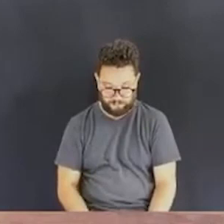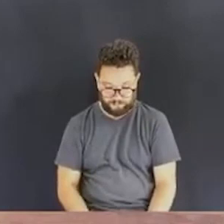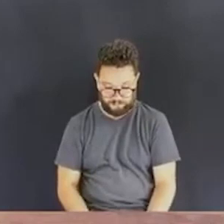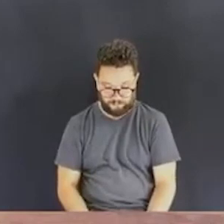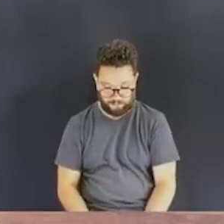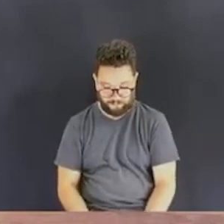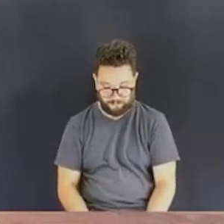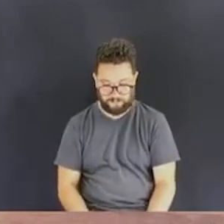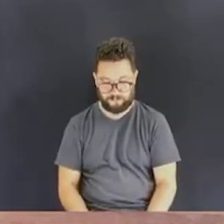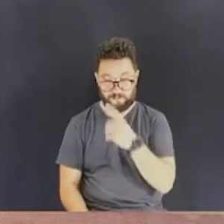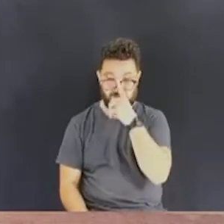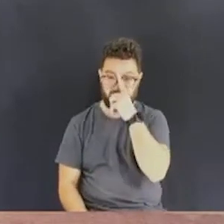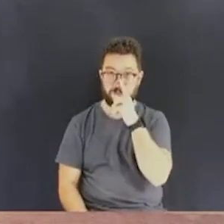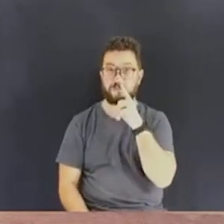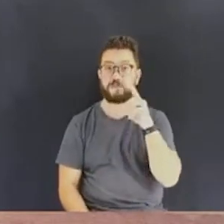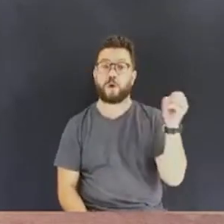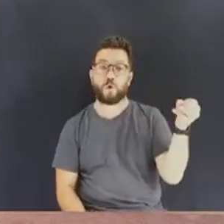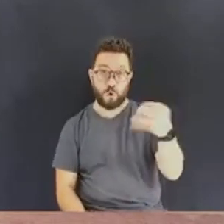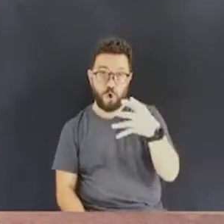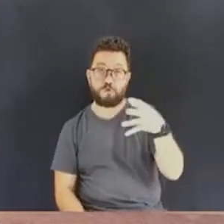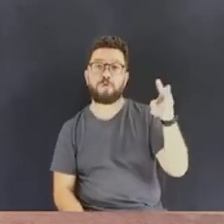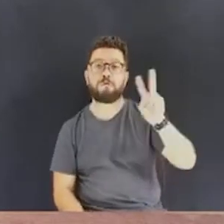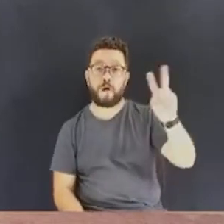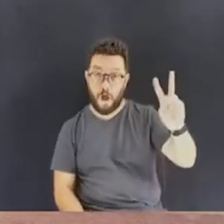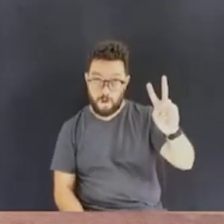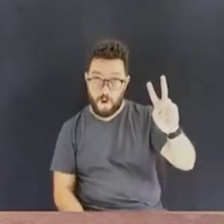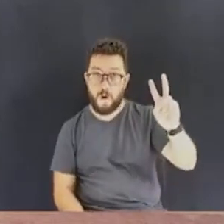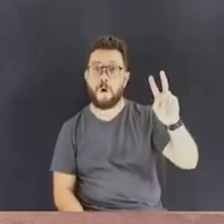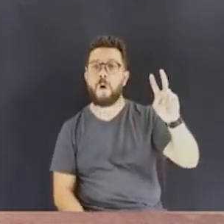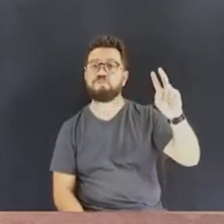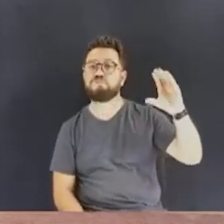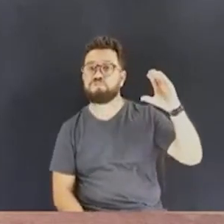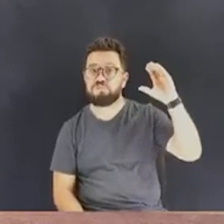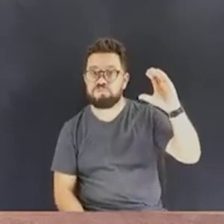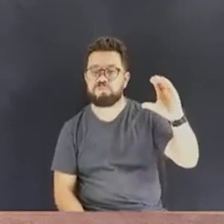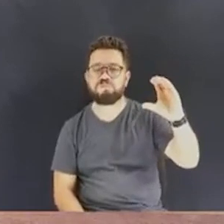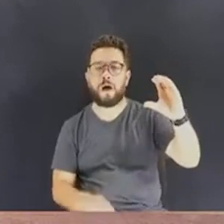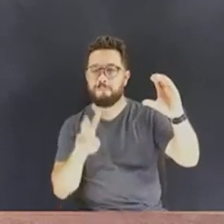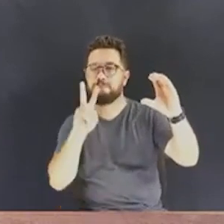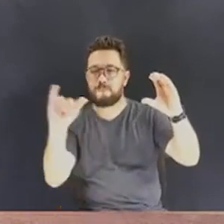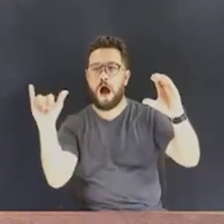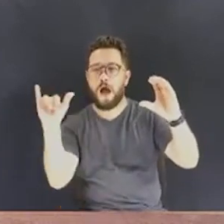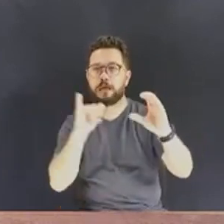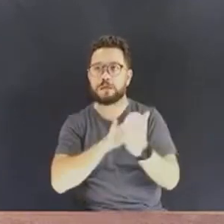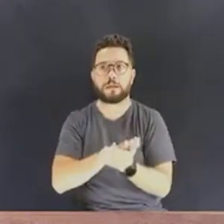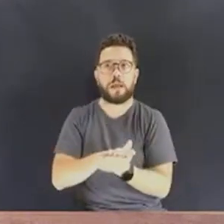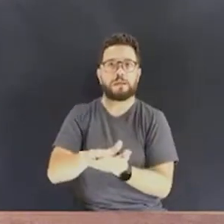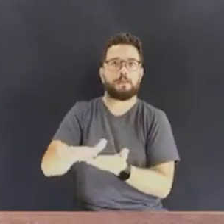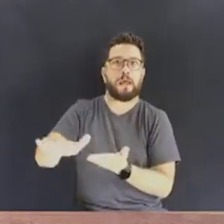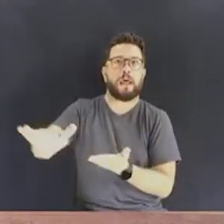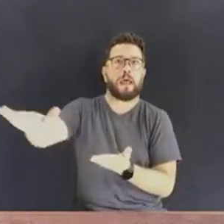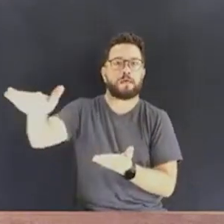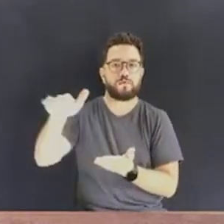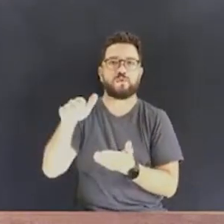valores que serão, Vossas Excelências perceberão, que nós vamos ter um aumento de despesas de custeio com